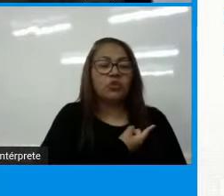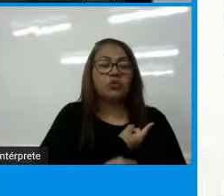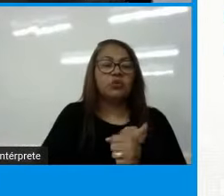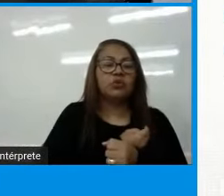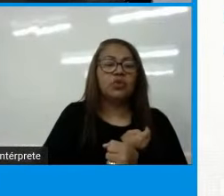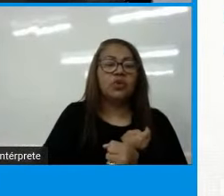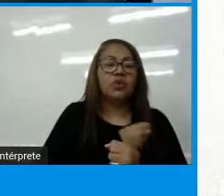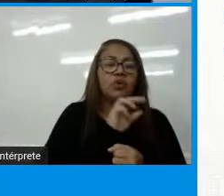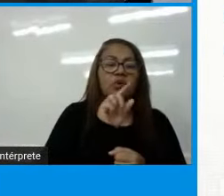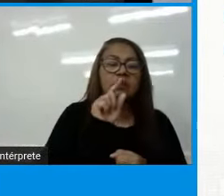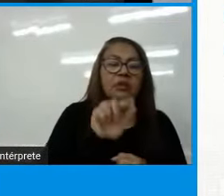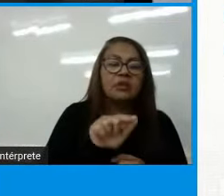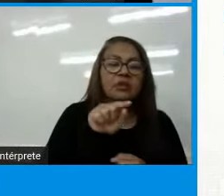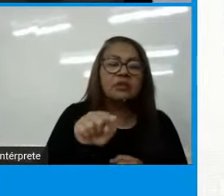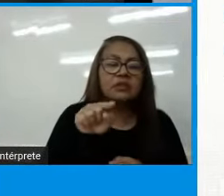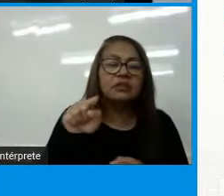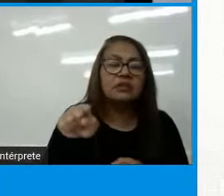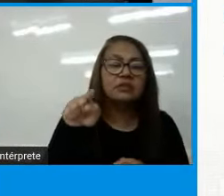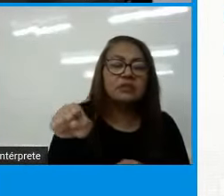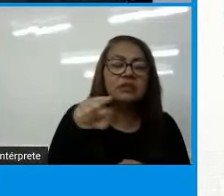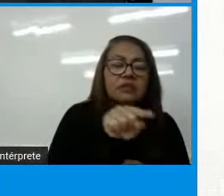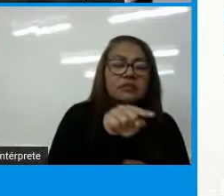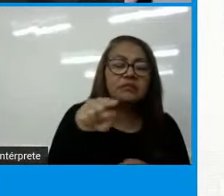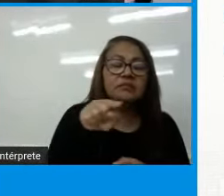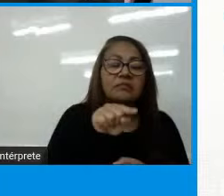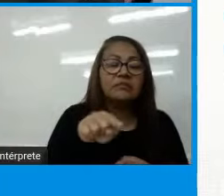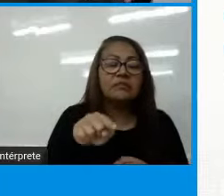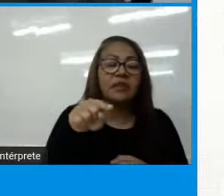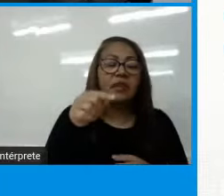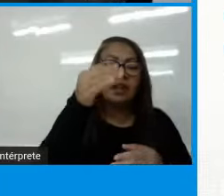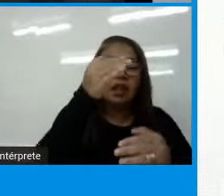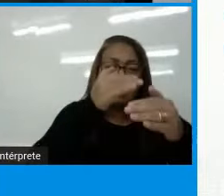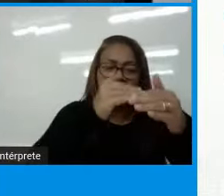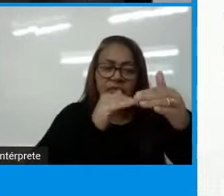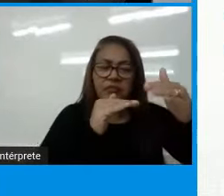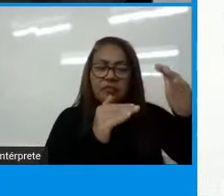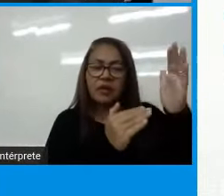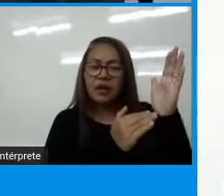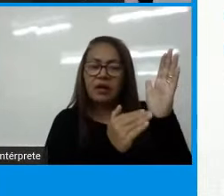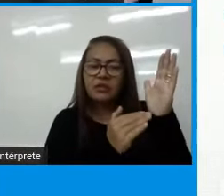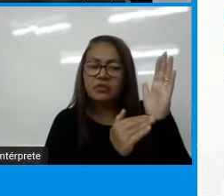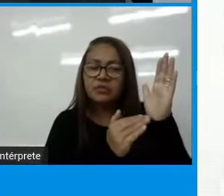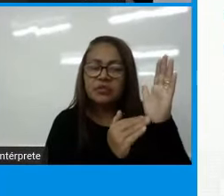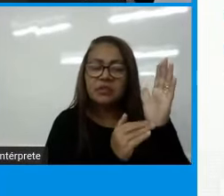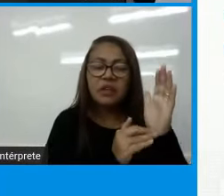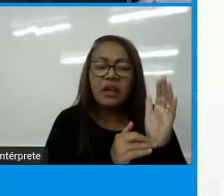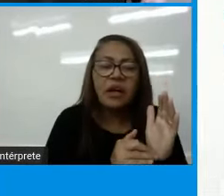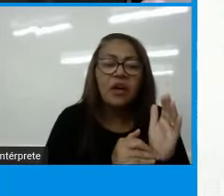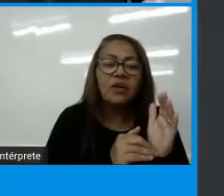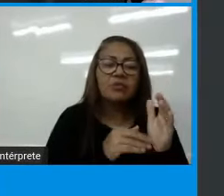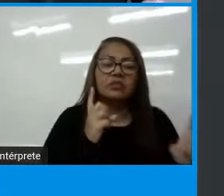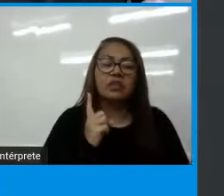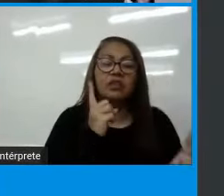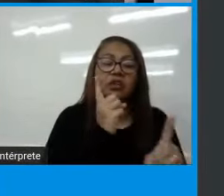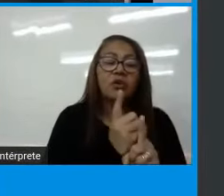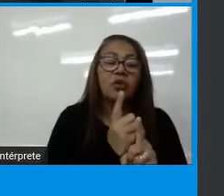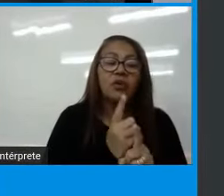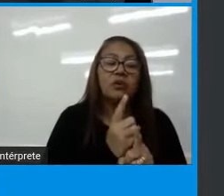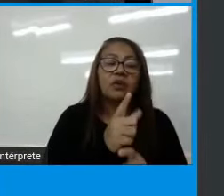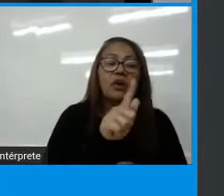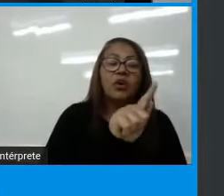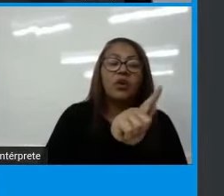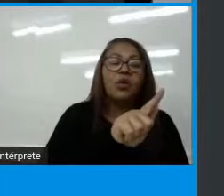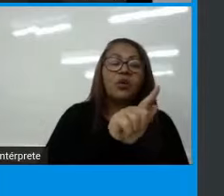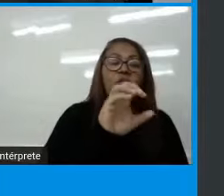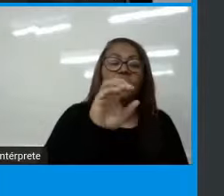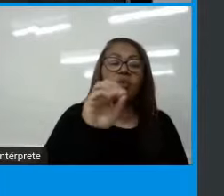já no finalzinho, você vai encontrar o Google Sala de Aula. Quando você clica no Google Sala de Aula, né, ele vai abrir